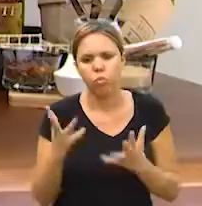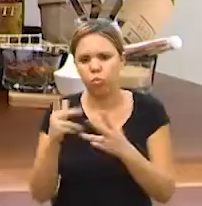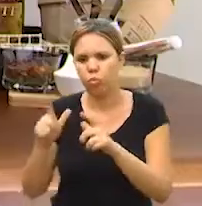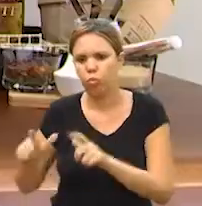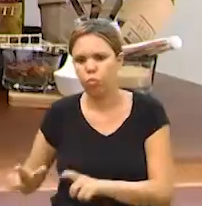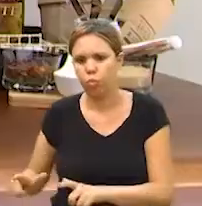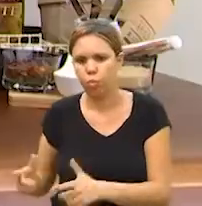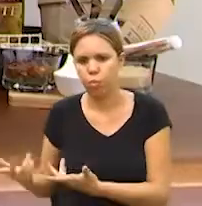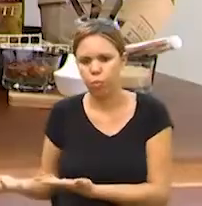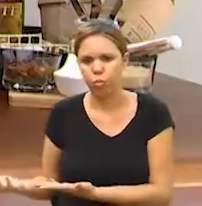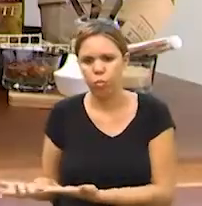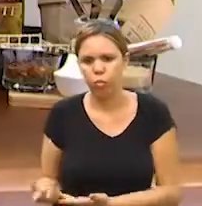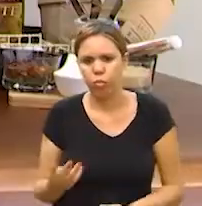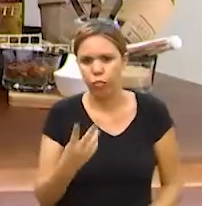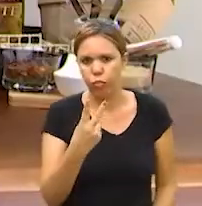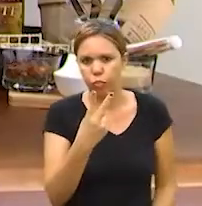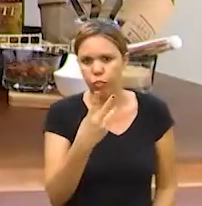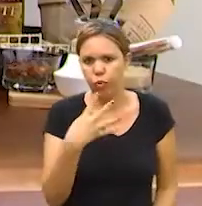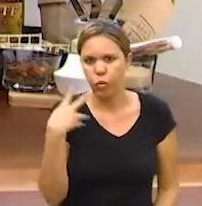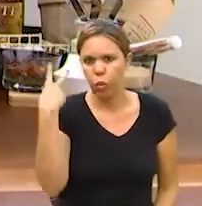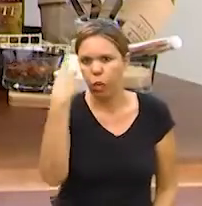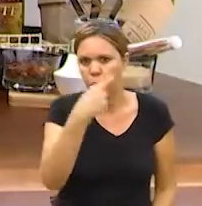ali?